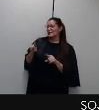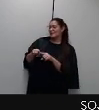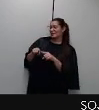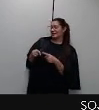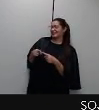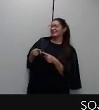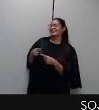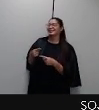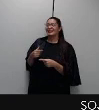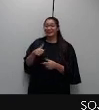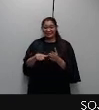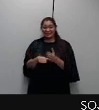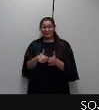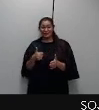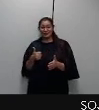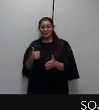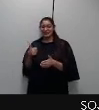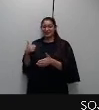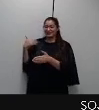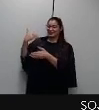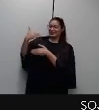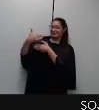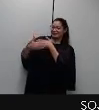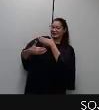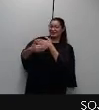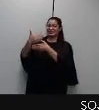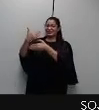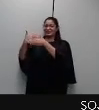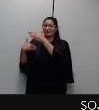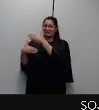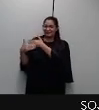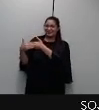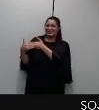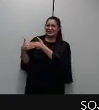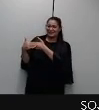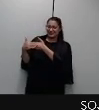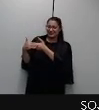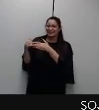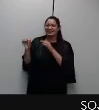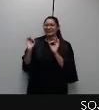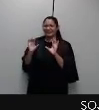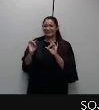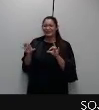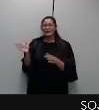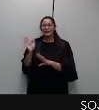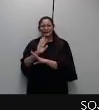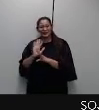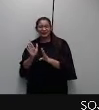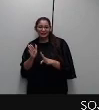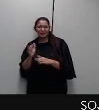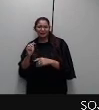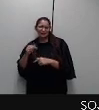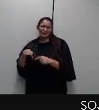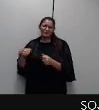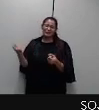aqui é a primeira vamos ao nosso também seguida então mais meus amigos